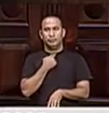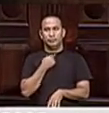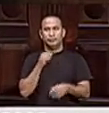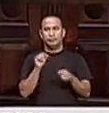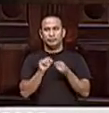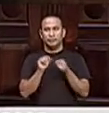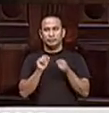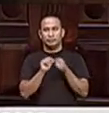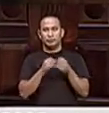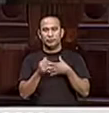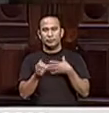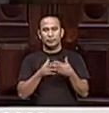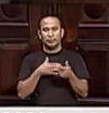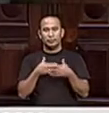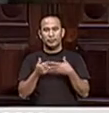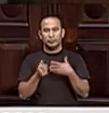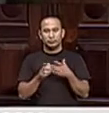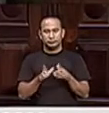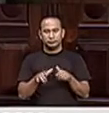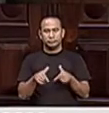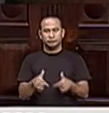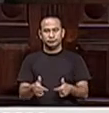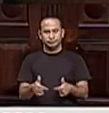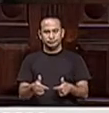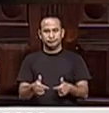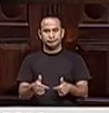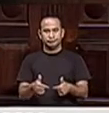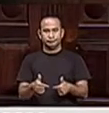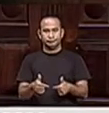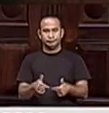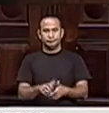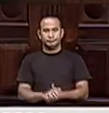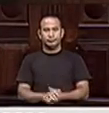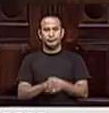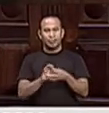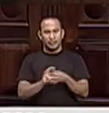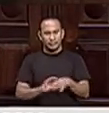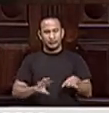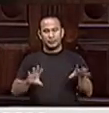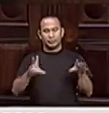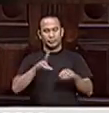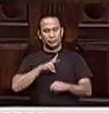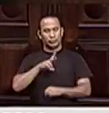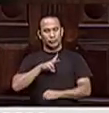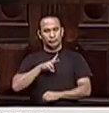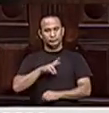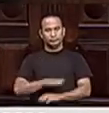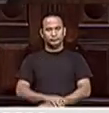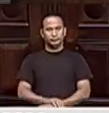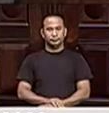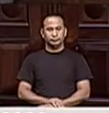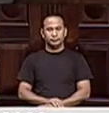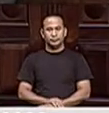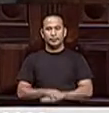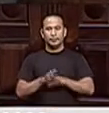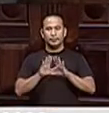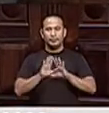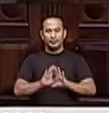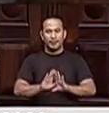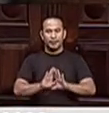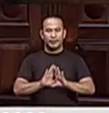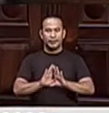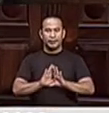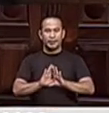criar qualquer constrangimento à sua liberdade individual. Mas o Supremo